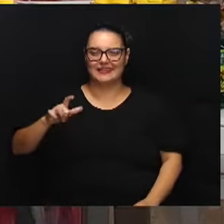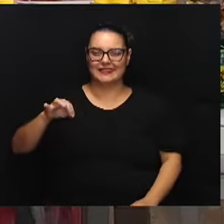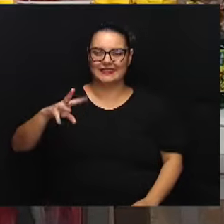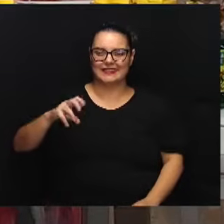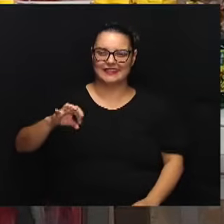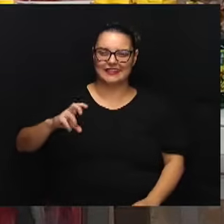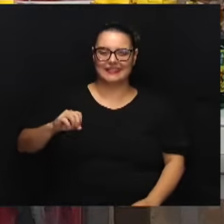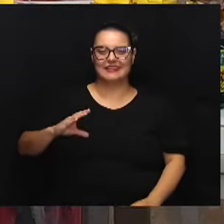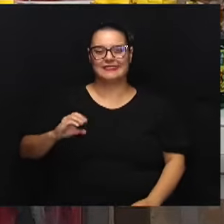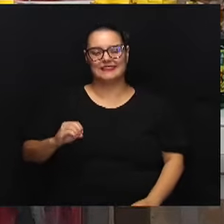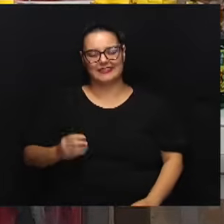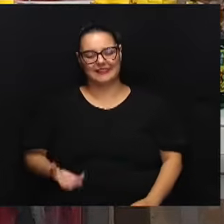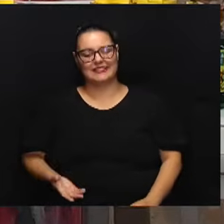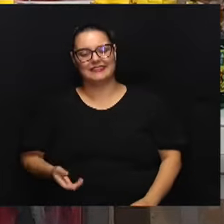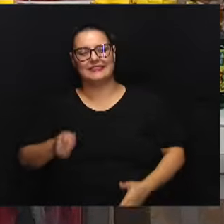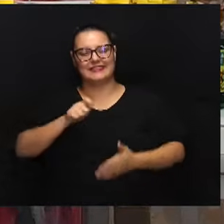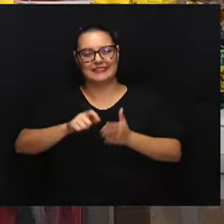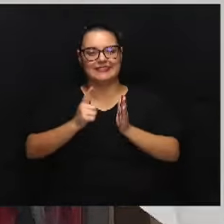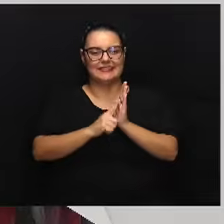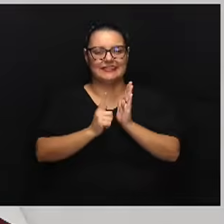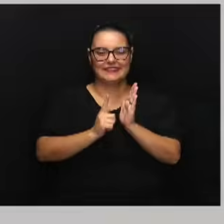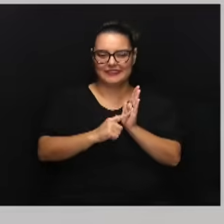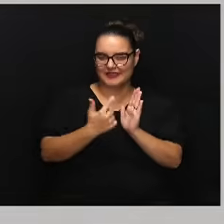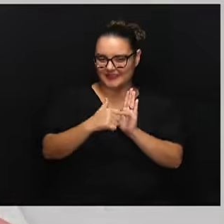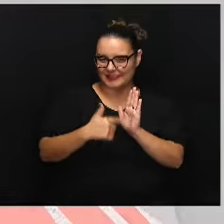plástico. Anote a lista.